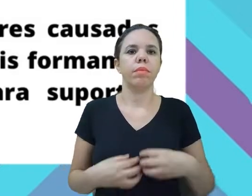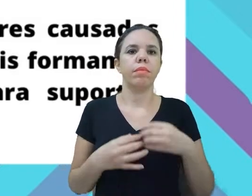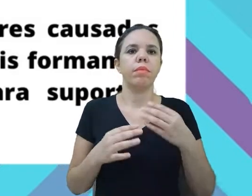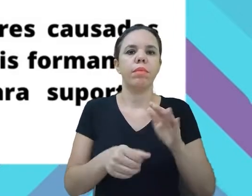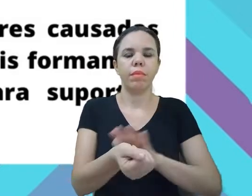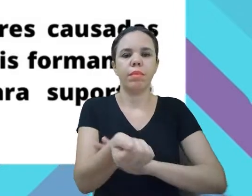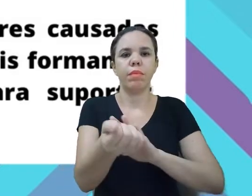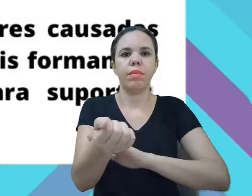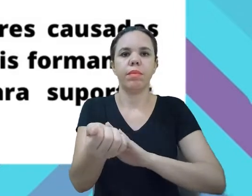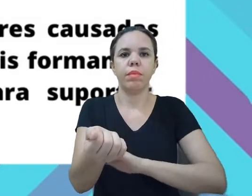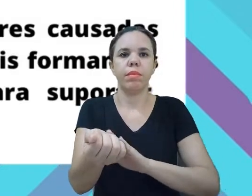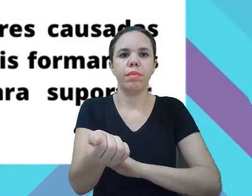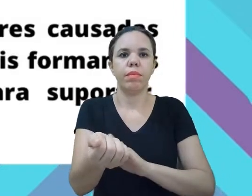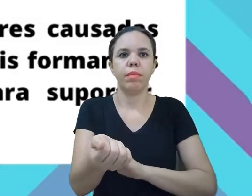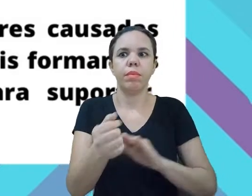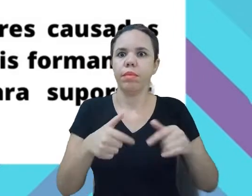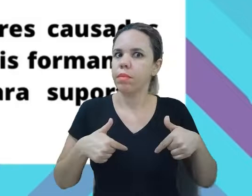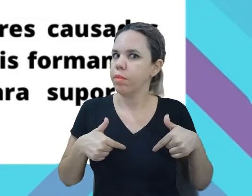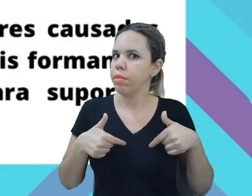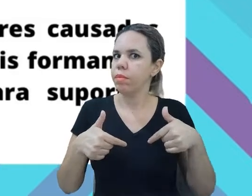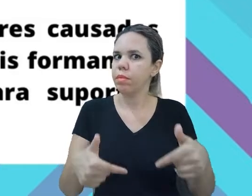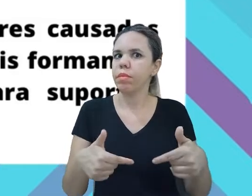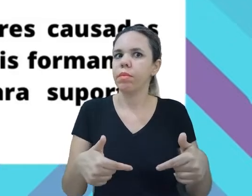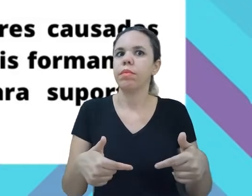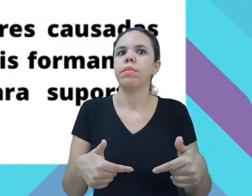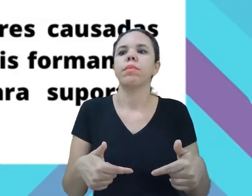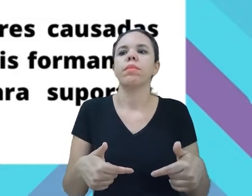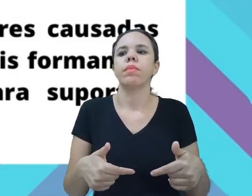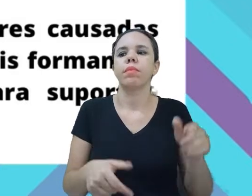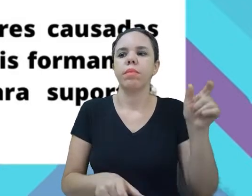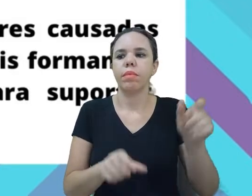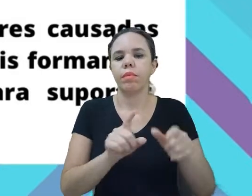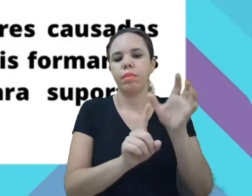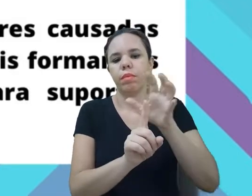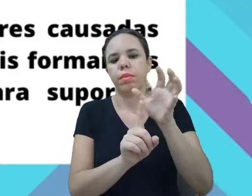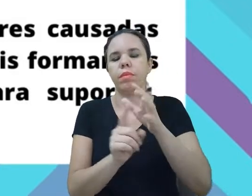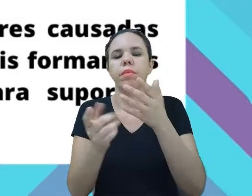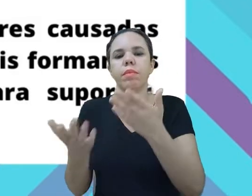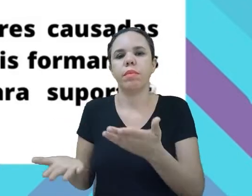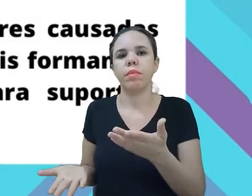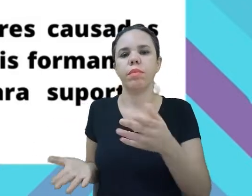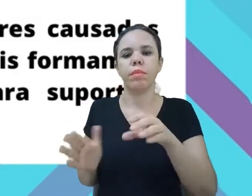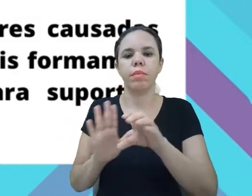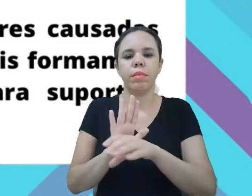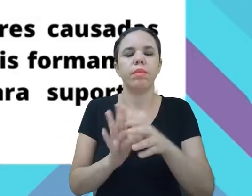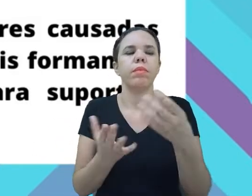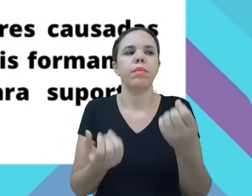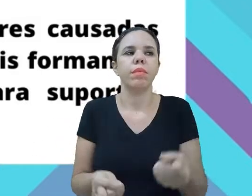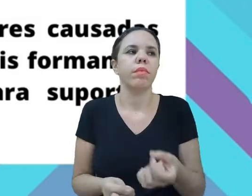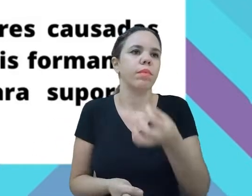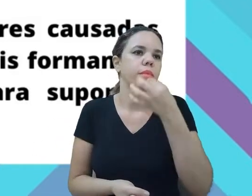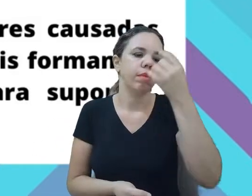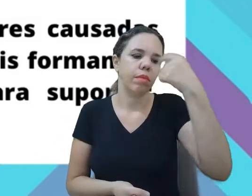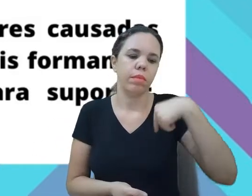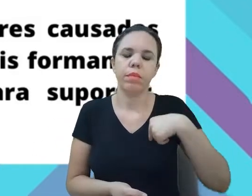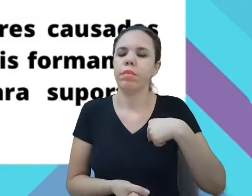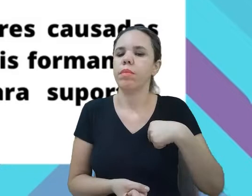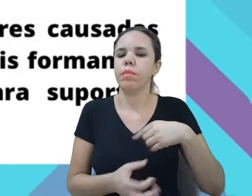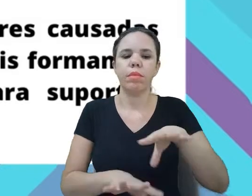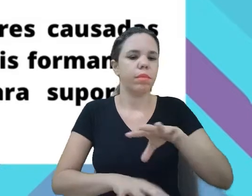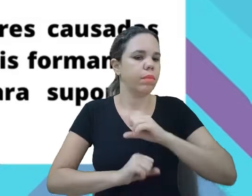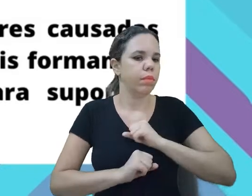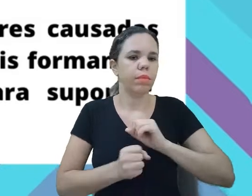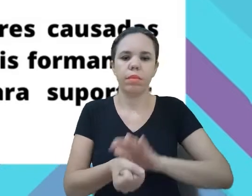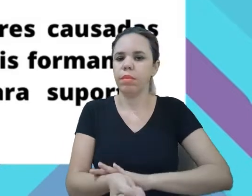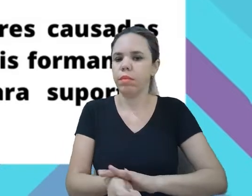organismo, sendo estresse a reação deste ao agente estressor. Em sua concepção, se o corpo